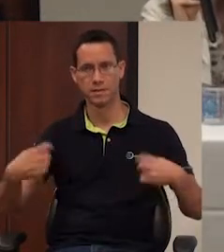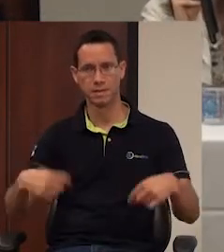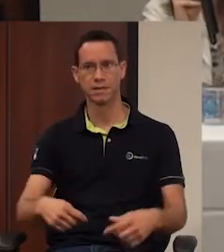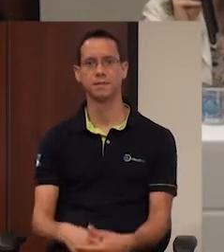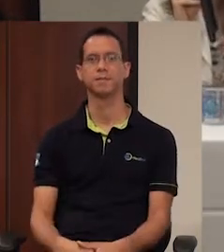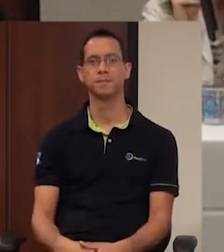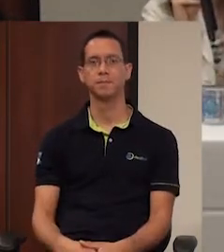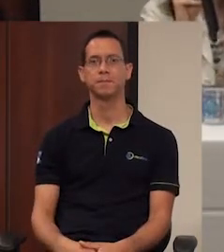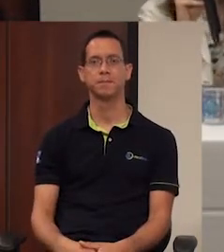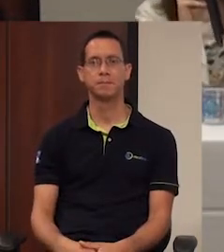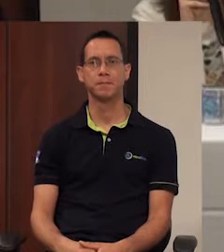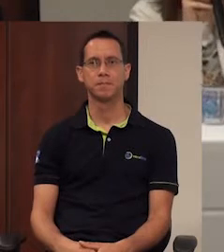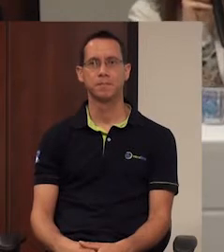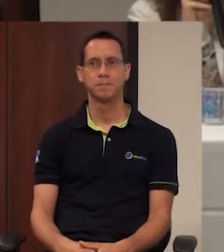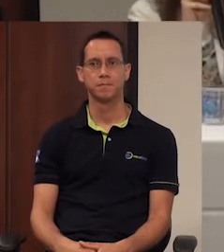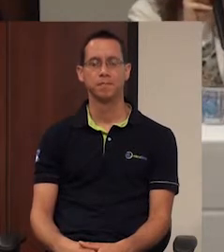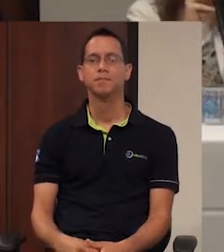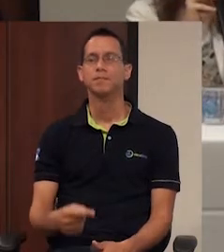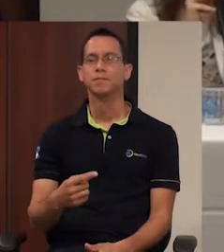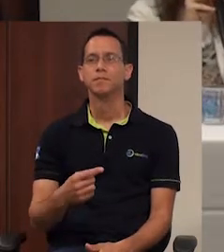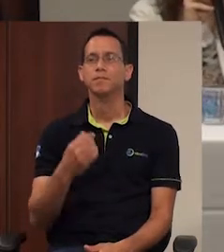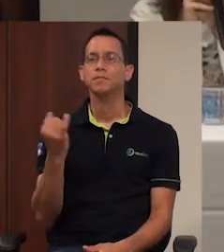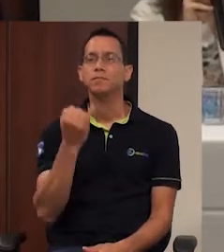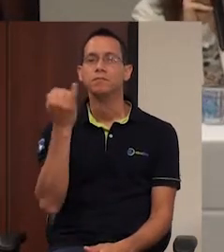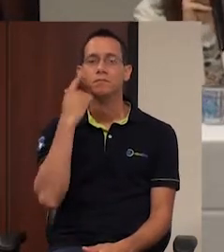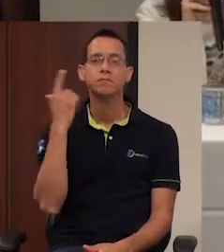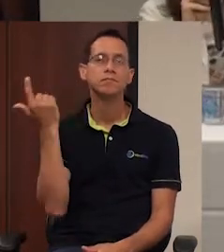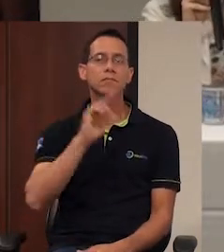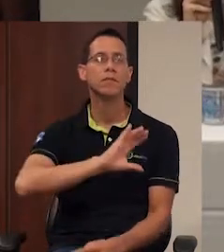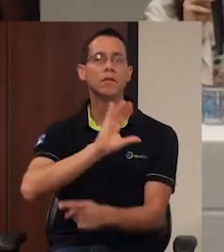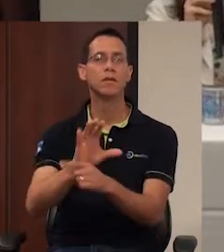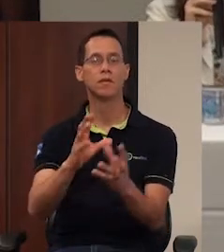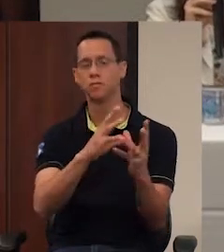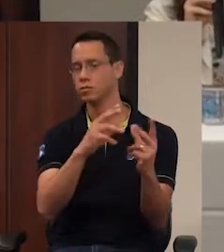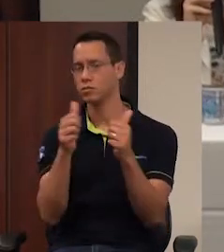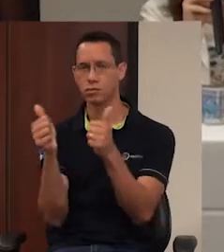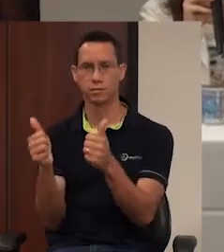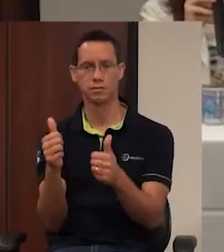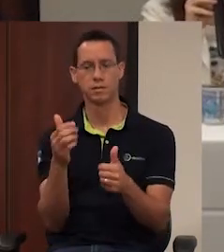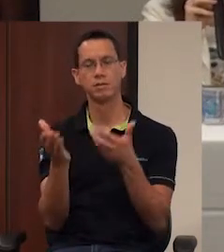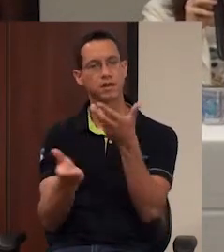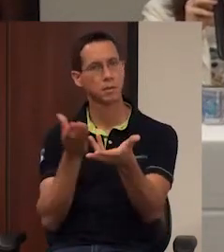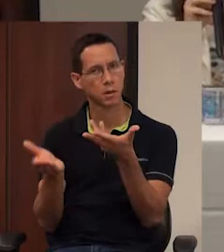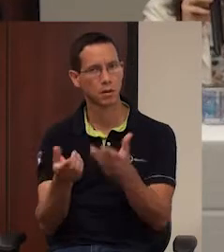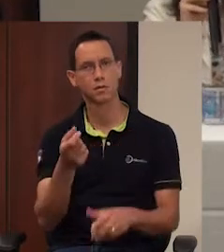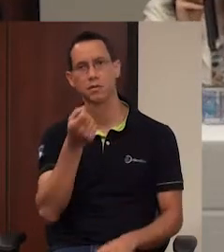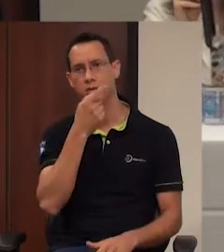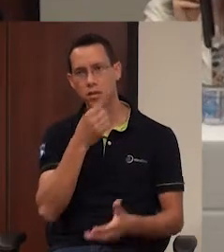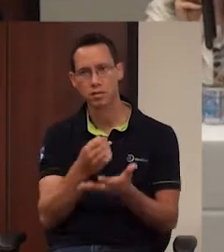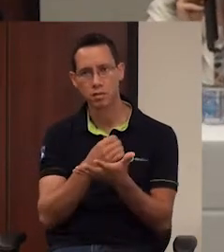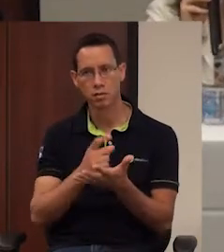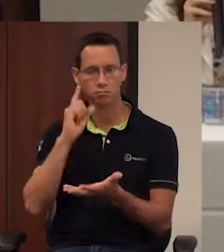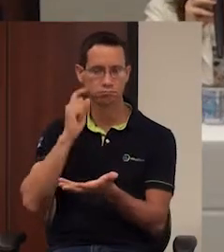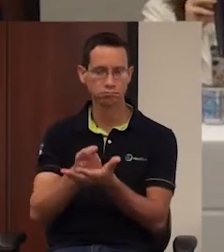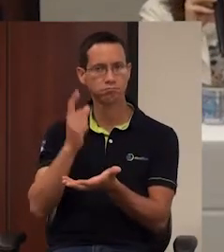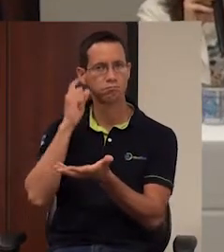Então, a ideia é o quê? Encontrar soluções e ajudar essa pessoa a tomar decisões em relação a tratamentos, em relação à medicação. Eles evitam